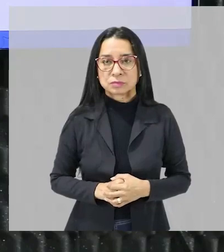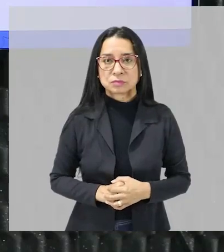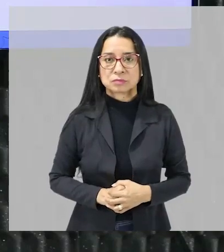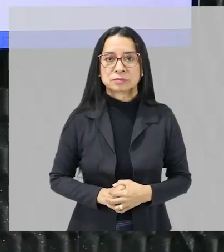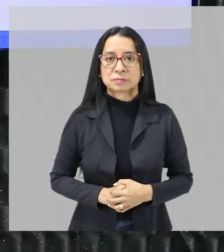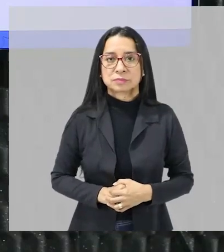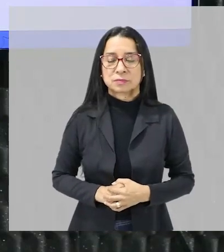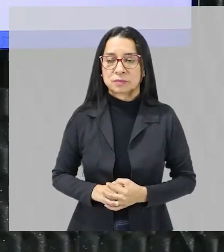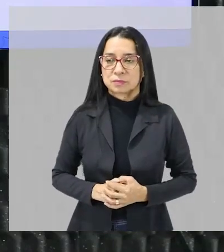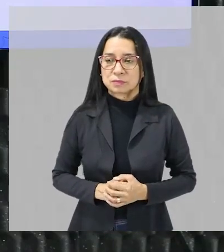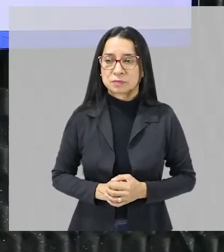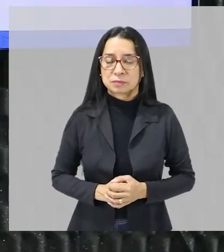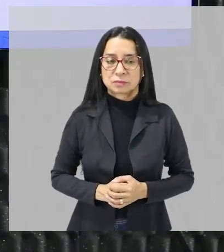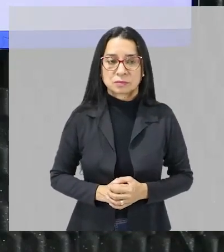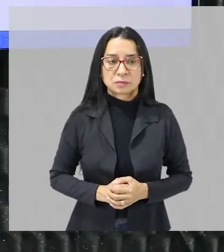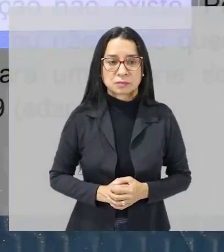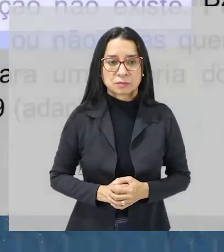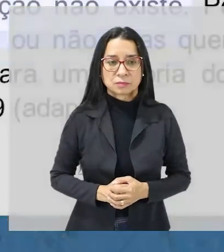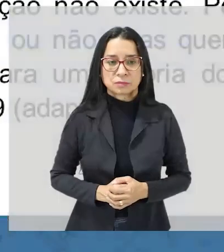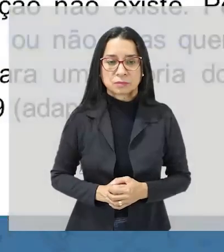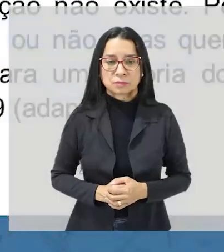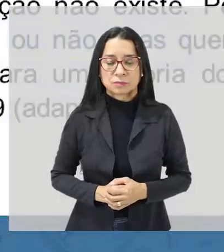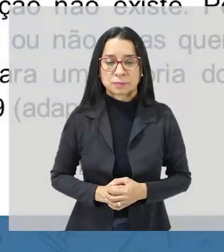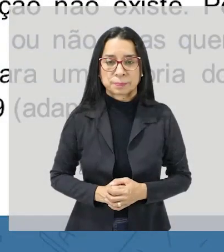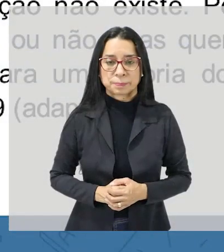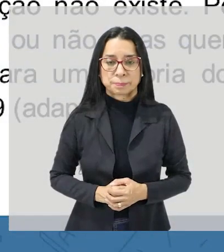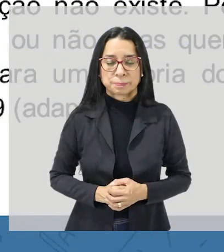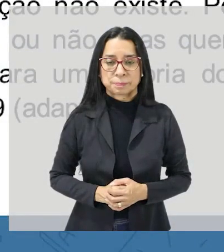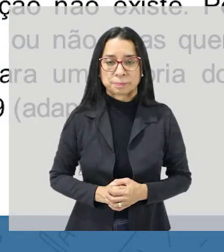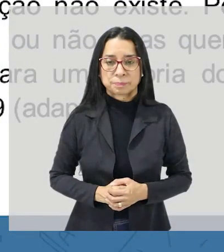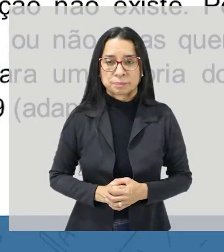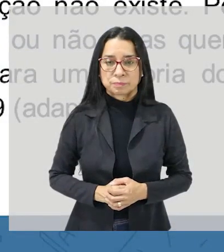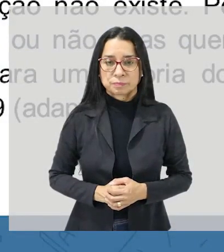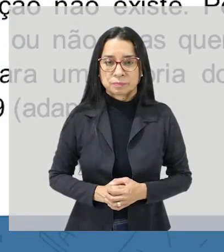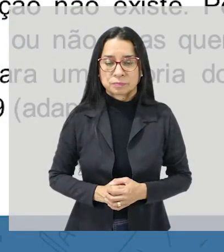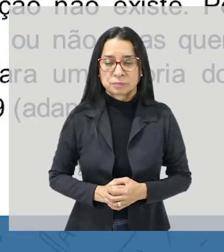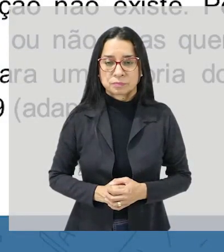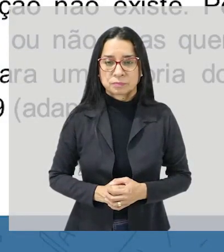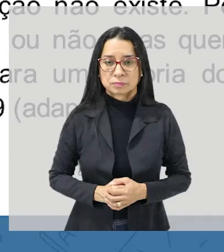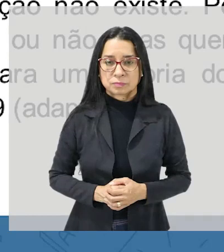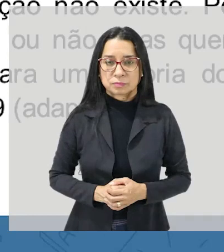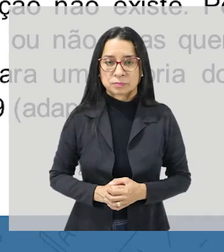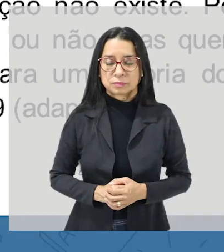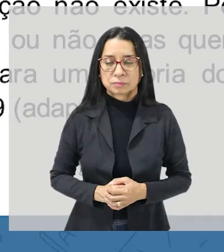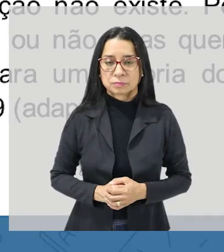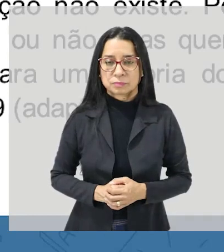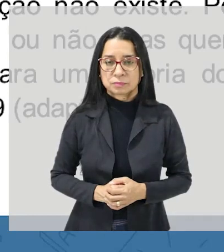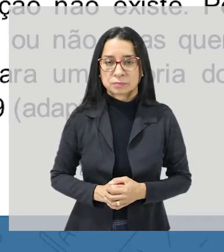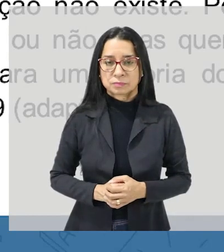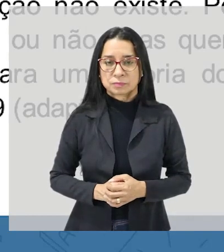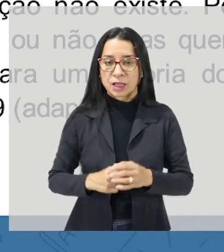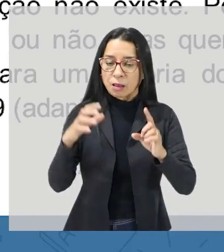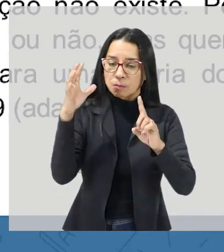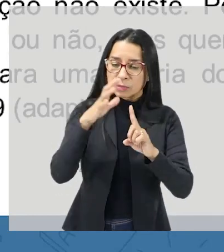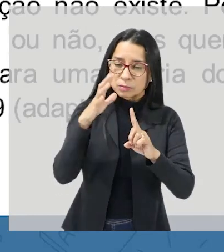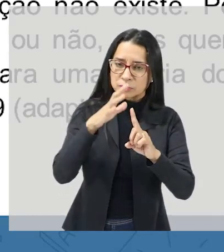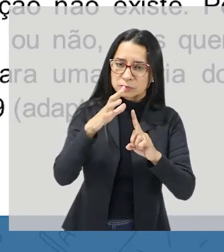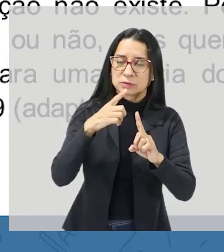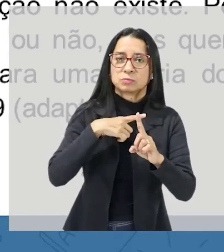uma consciente intervenção técnica em um material dado. Então, manipulação é quando existe uma